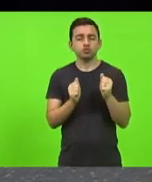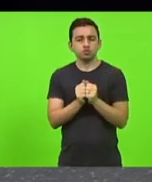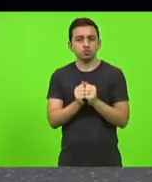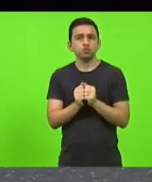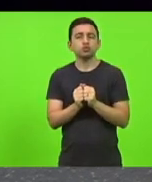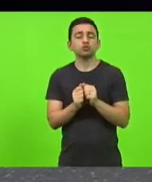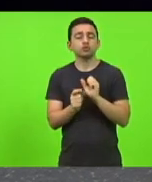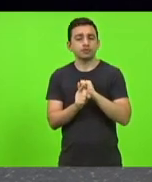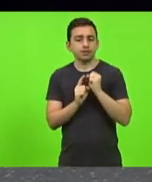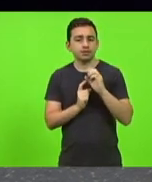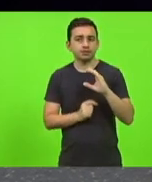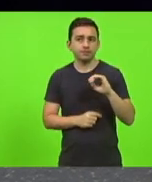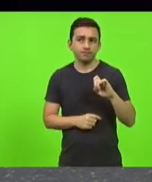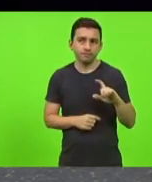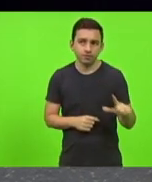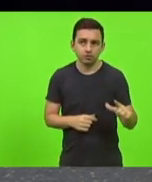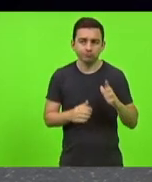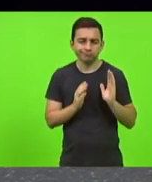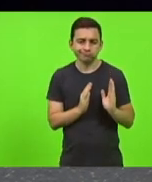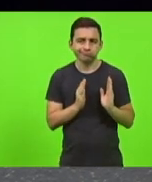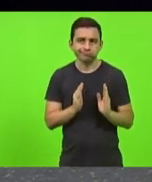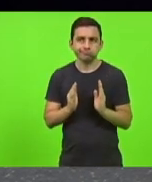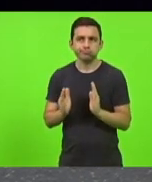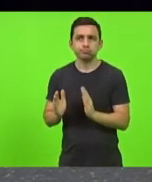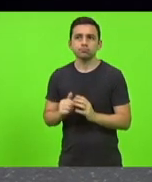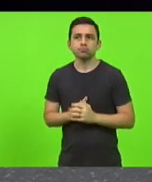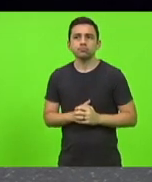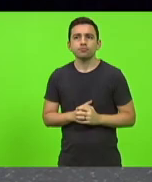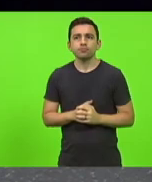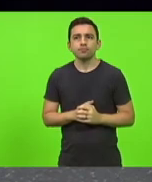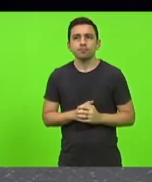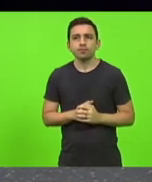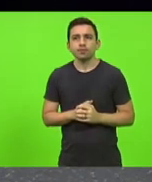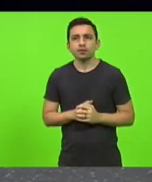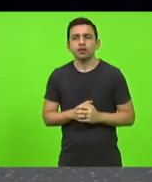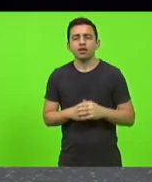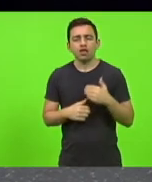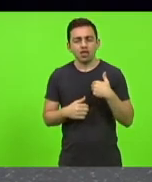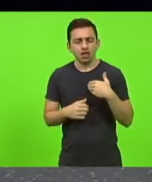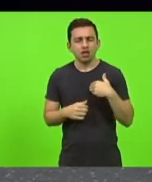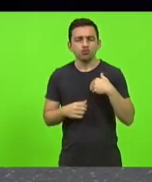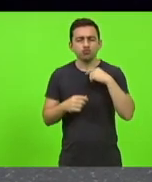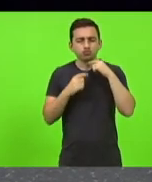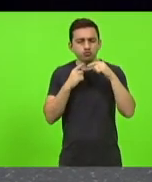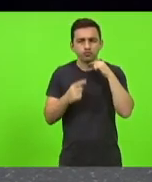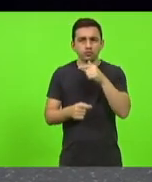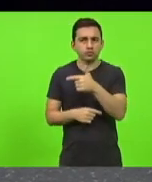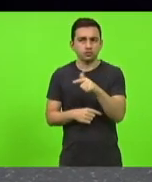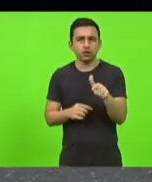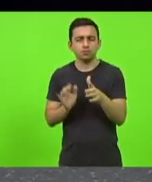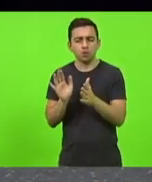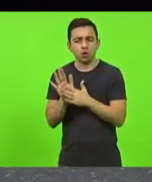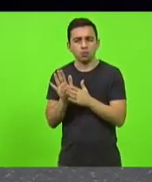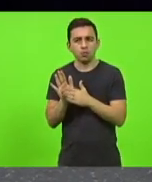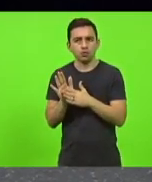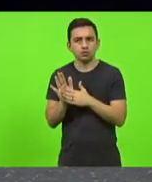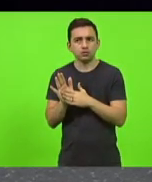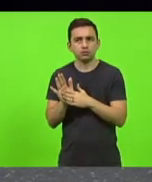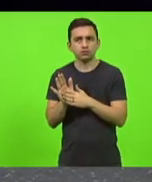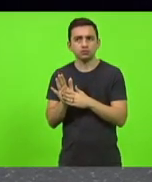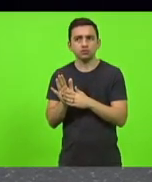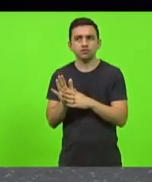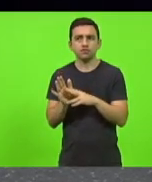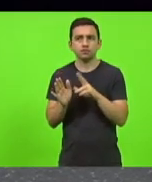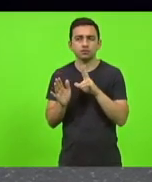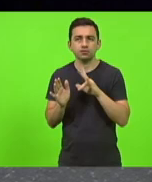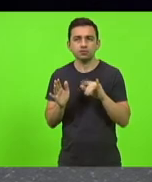civil organizada. Não tenho dúvida nenhuma que essa proposta ela vem não apenas para